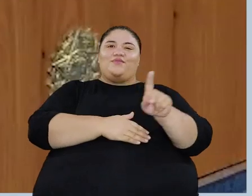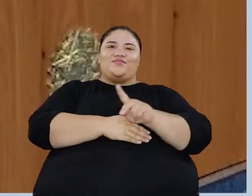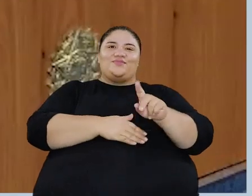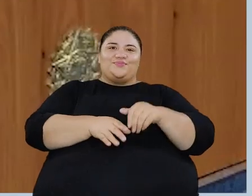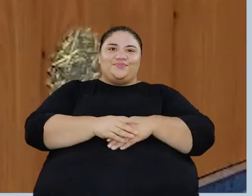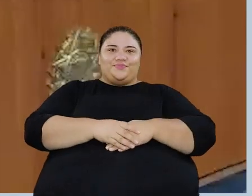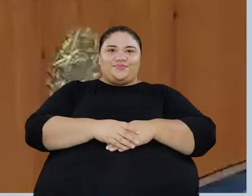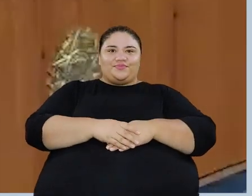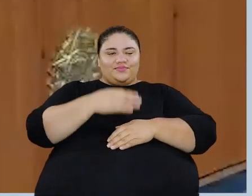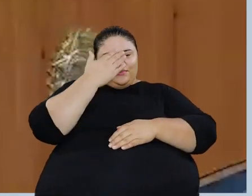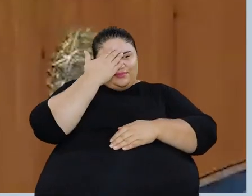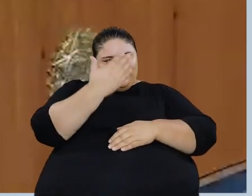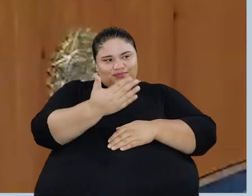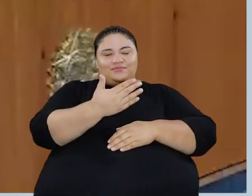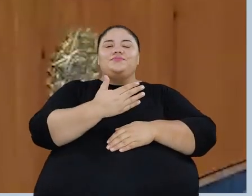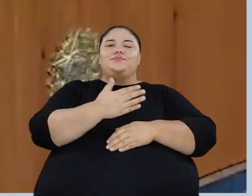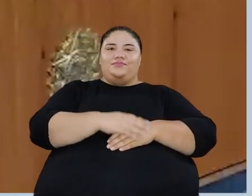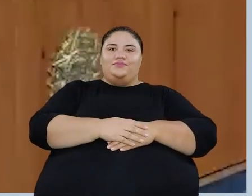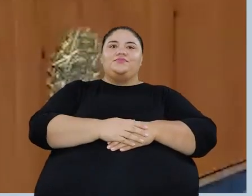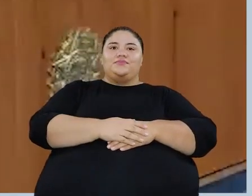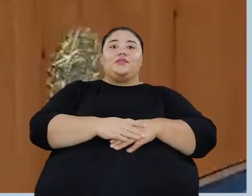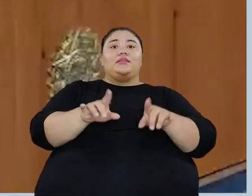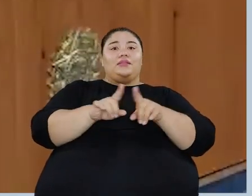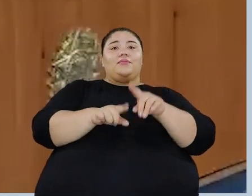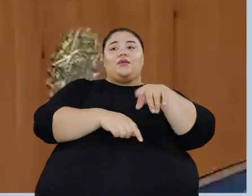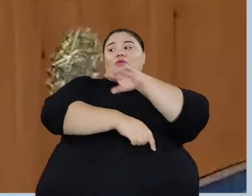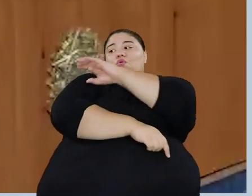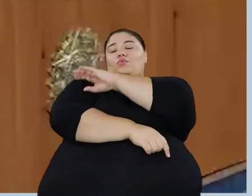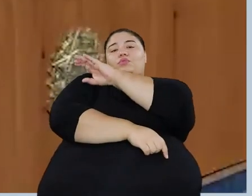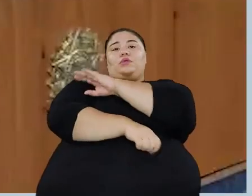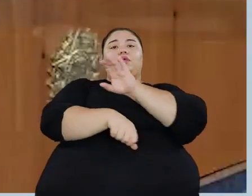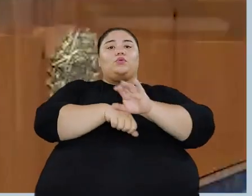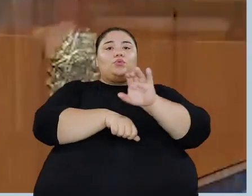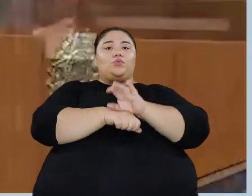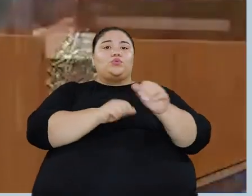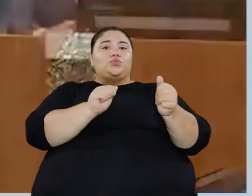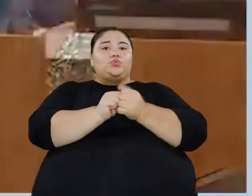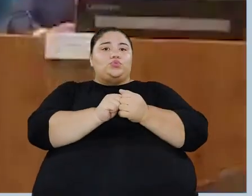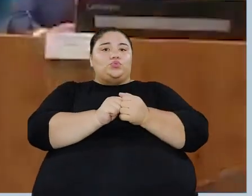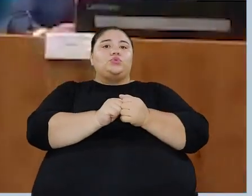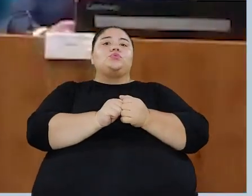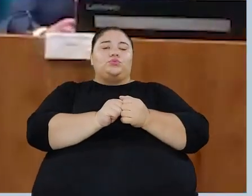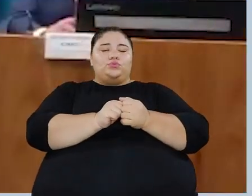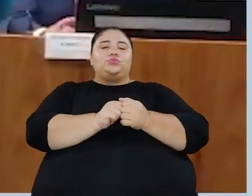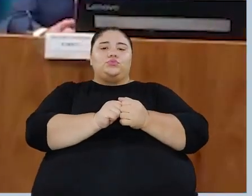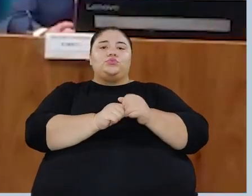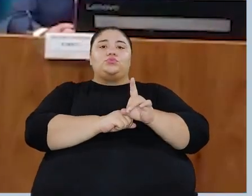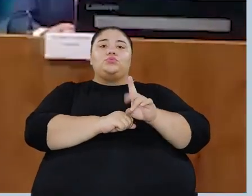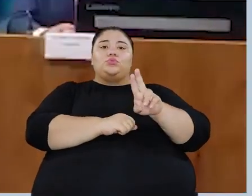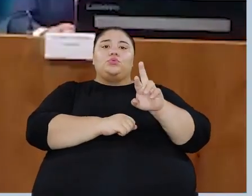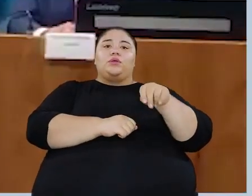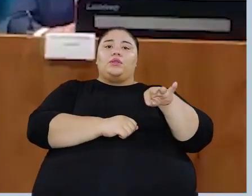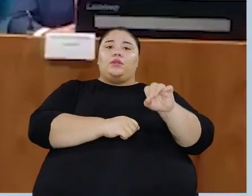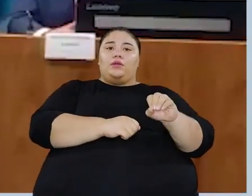obrigada, professor. Obrigado. Obrigada, desembargadora Gisele, que também é coordenadora do curso, ao lado do doutor Renato